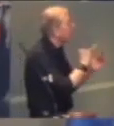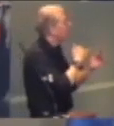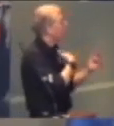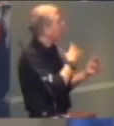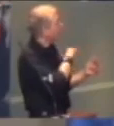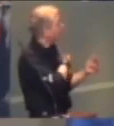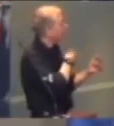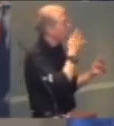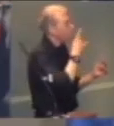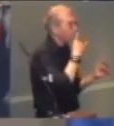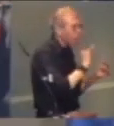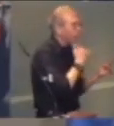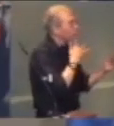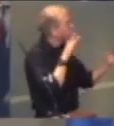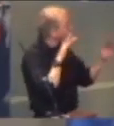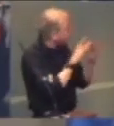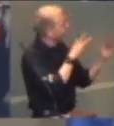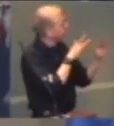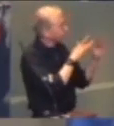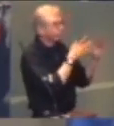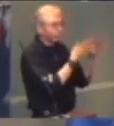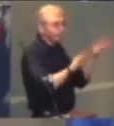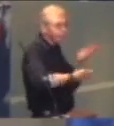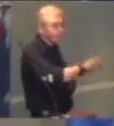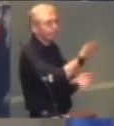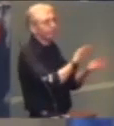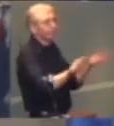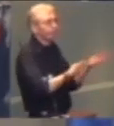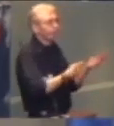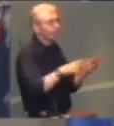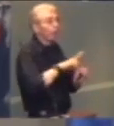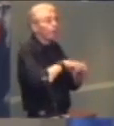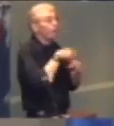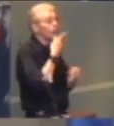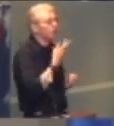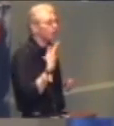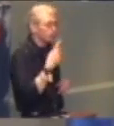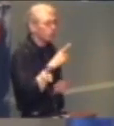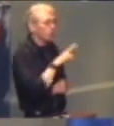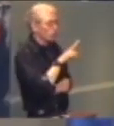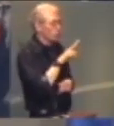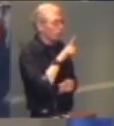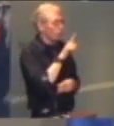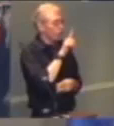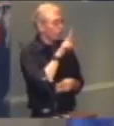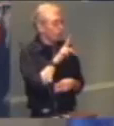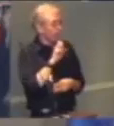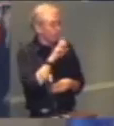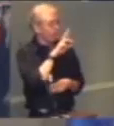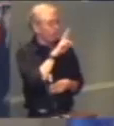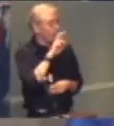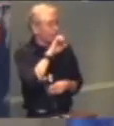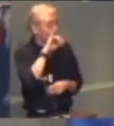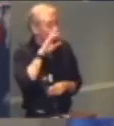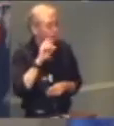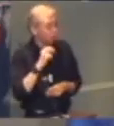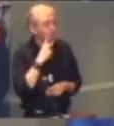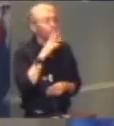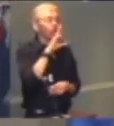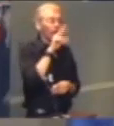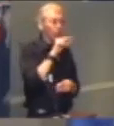seu pai é por isso que somos chamado de guerreiros e guerreiras azuis no nosso